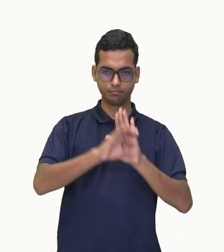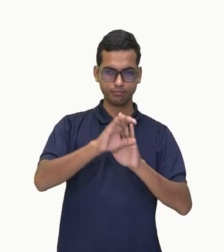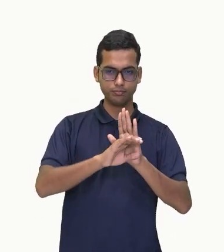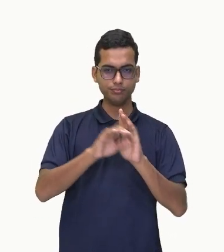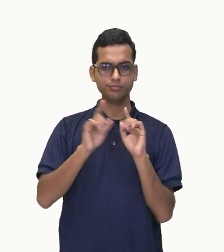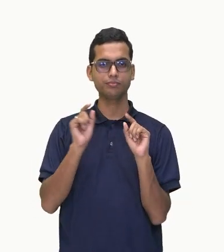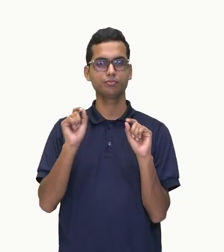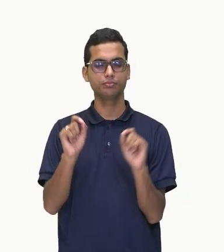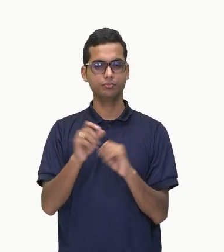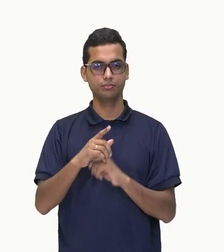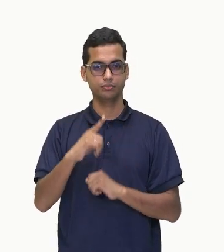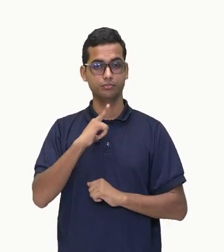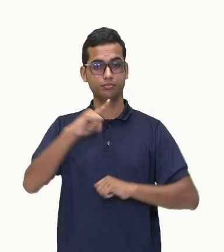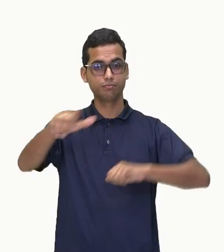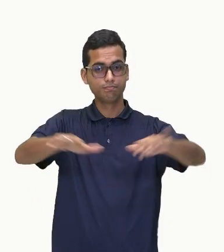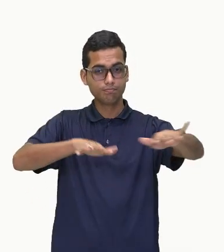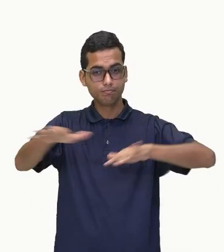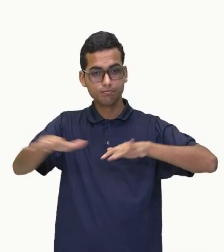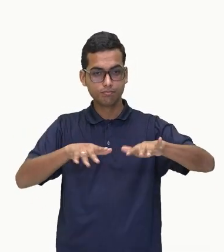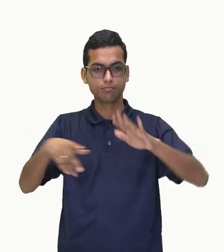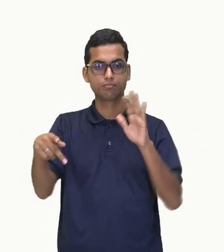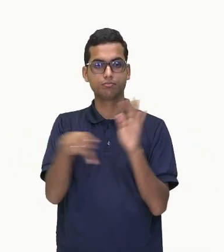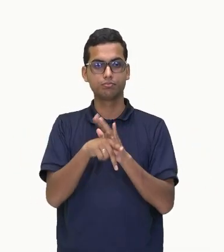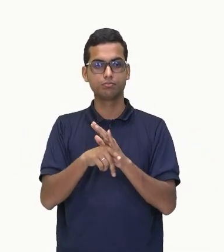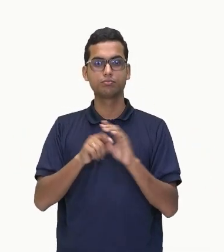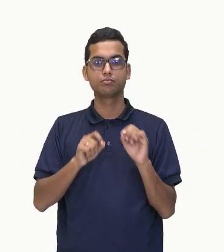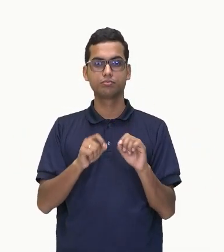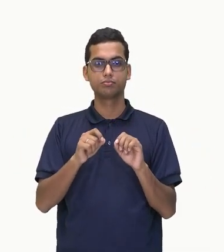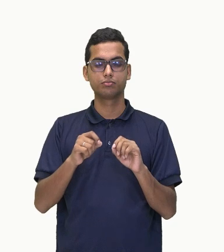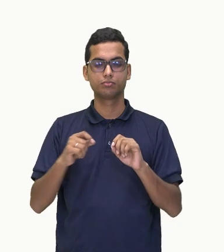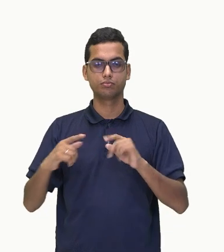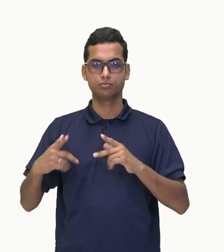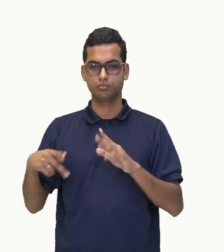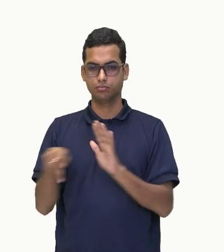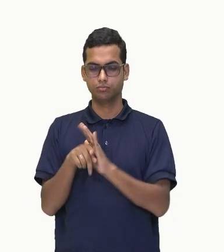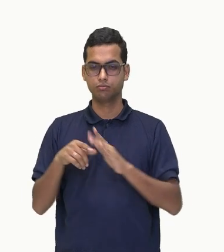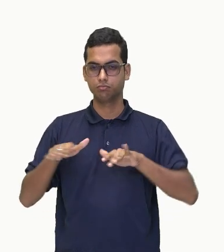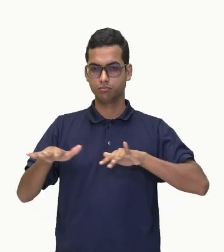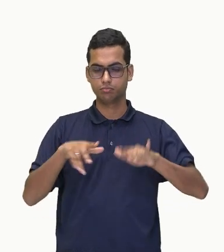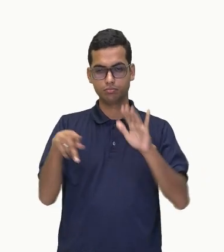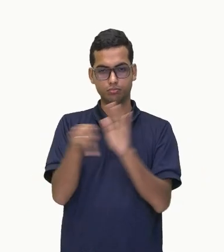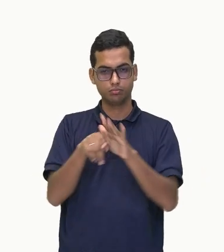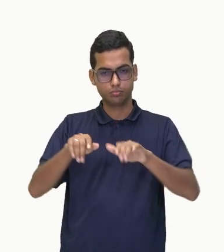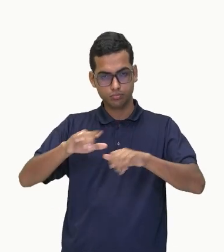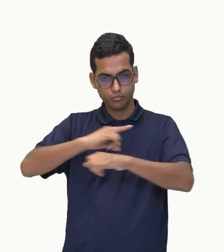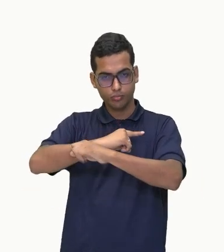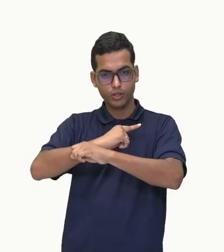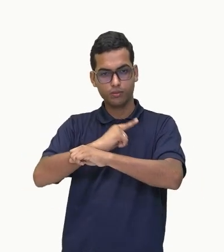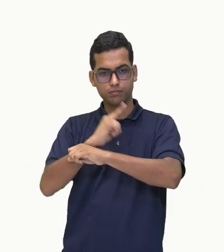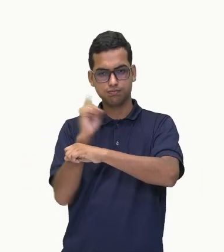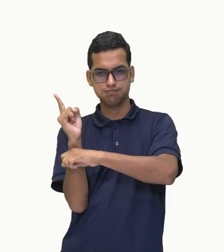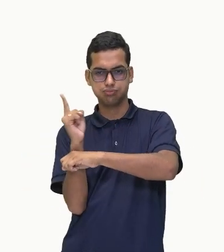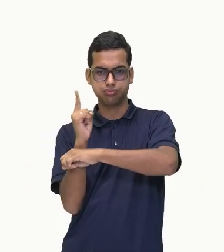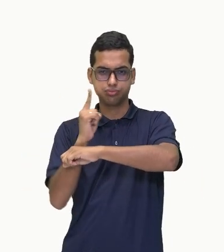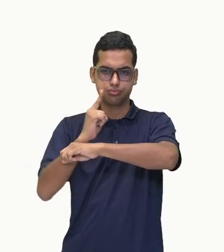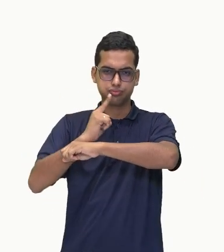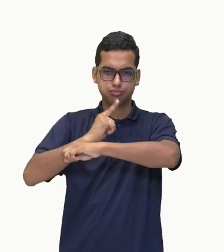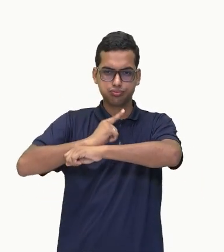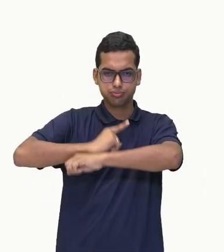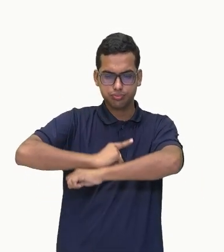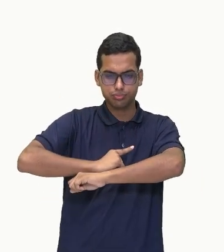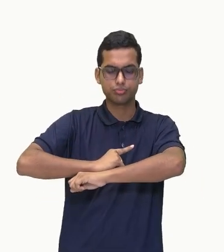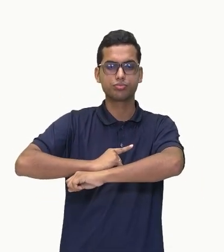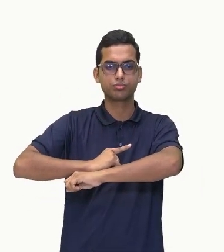quê? Movimento retrógrado, que significa dizer que o movimento ele é classificado